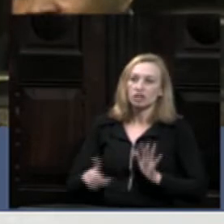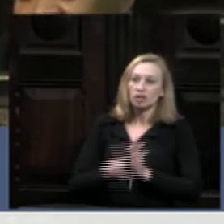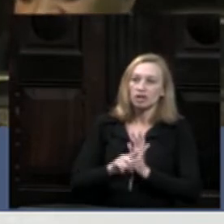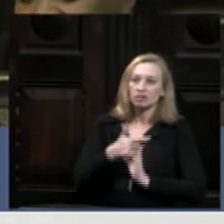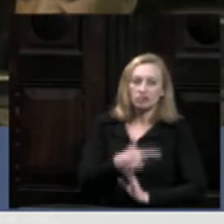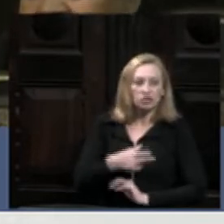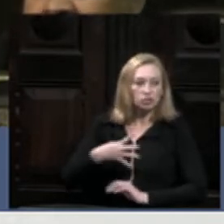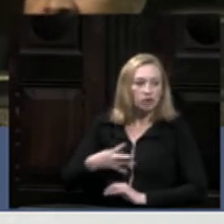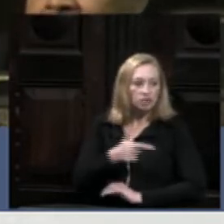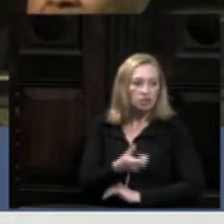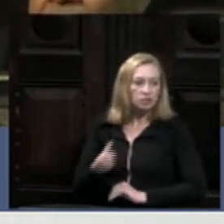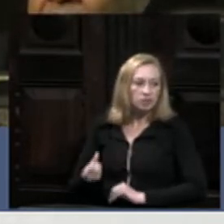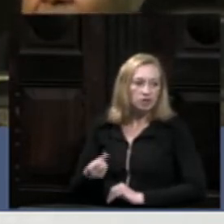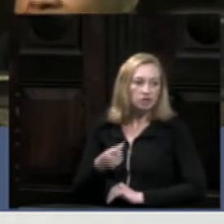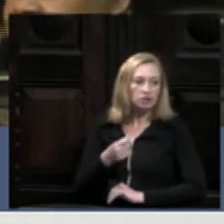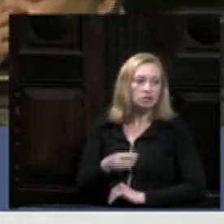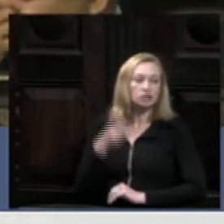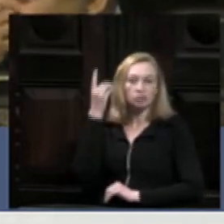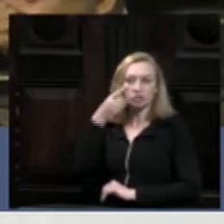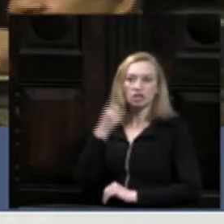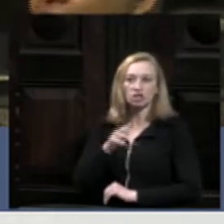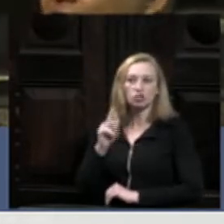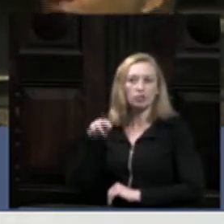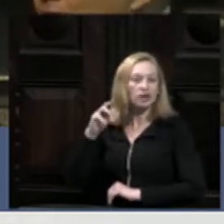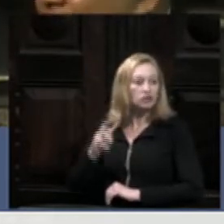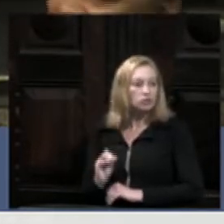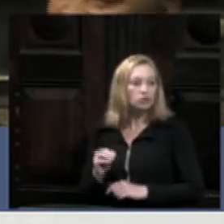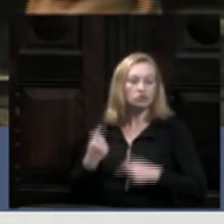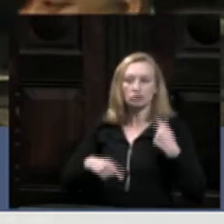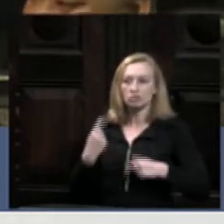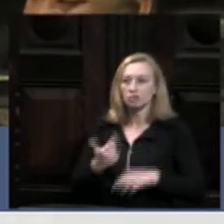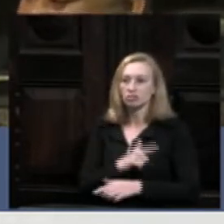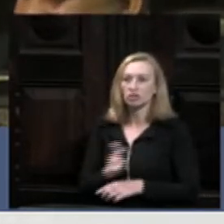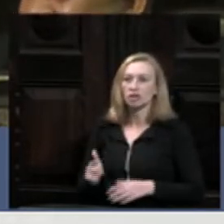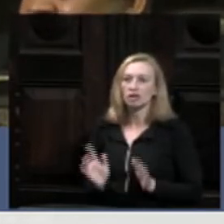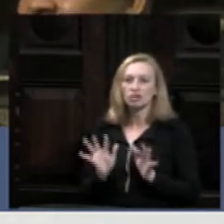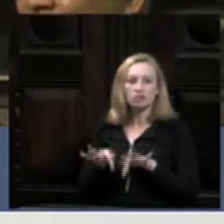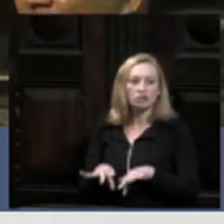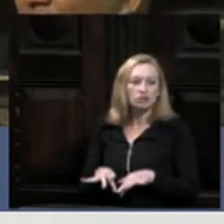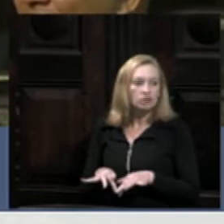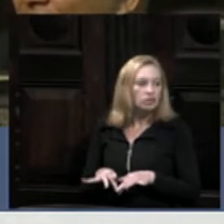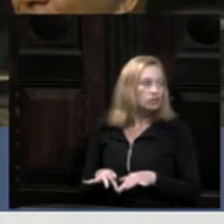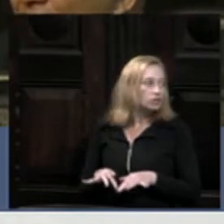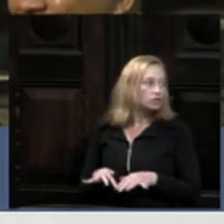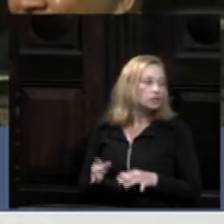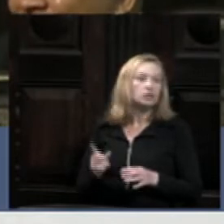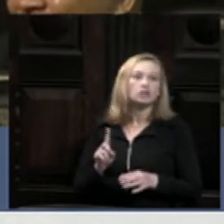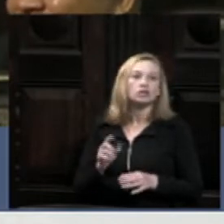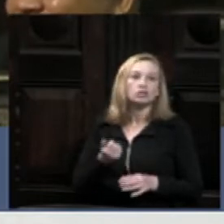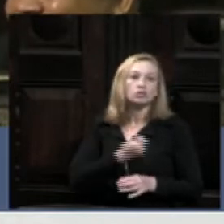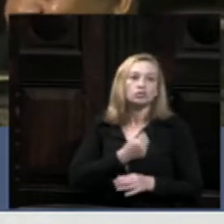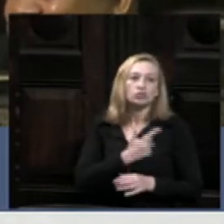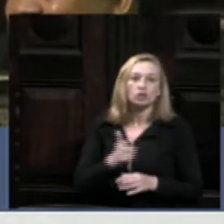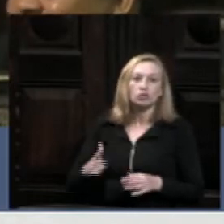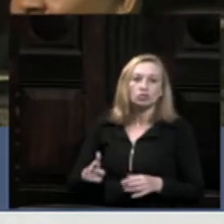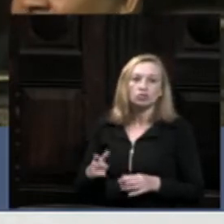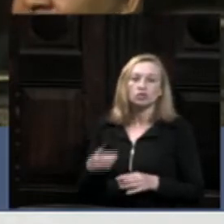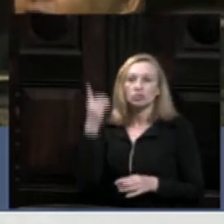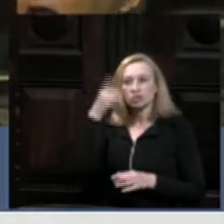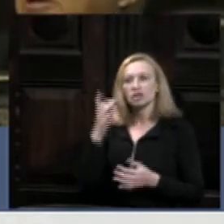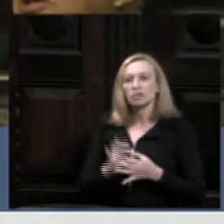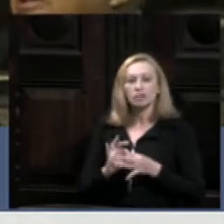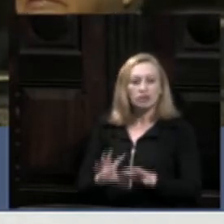2466 de 2017, do deputado Gilberto Palmares. Em discussão, não havendo que queira discutir, encerra a discussão, não há quórum para deliberação. Projeto de lei